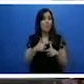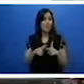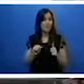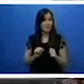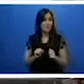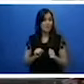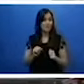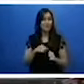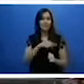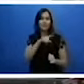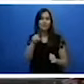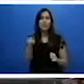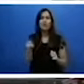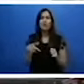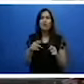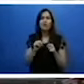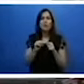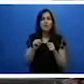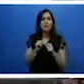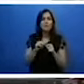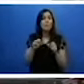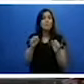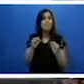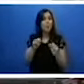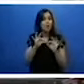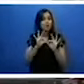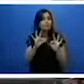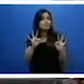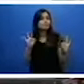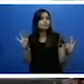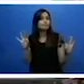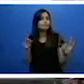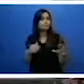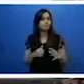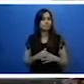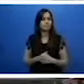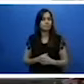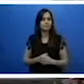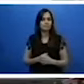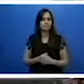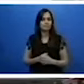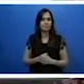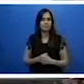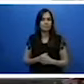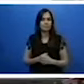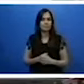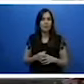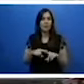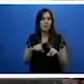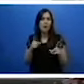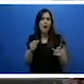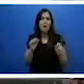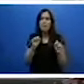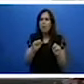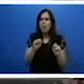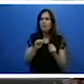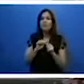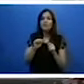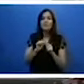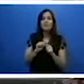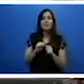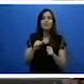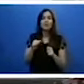você for resolver, você pode fazer também, tá? Não nesse momento, porque não tem na apostila, mas você precisa